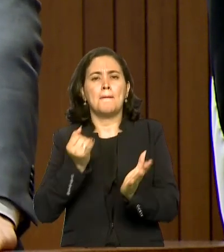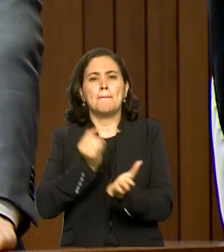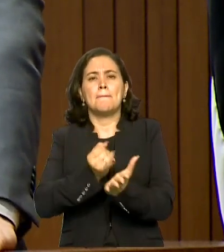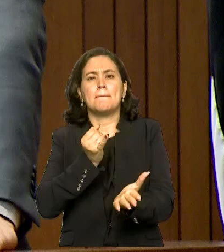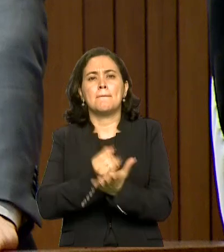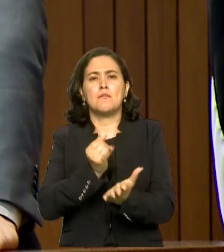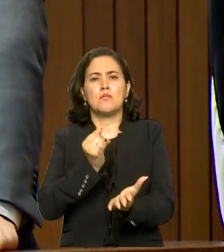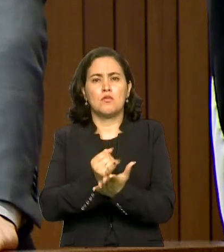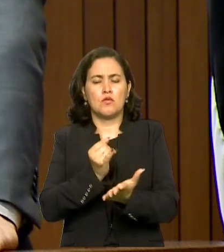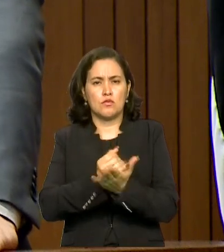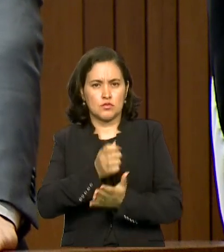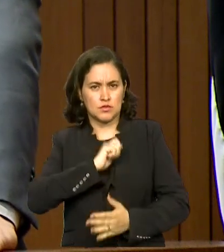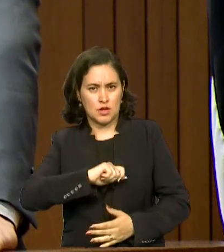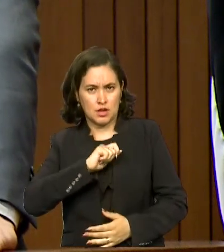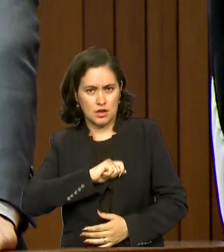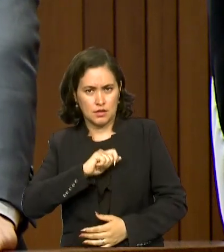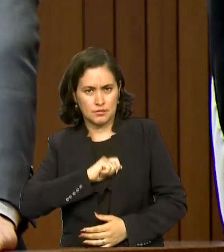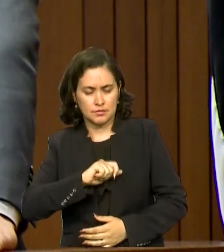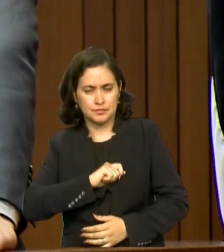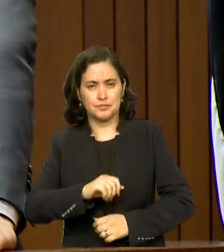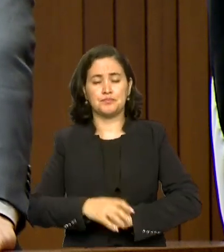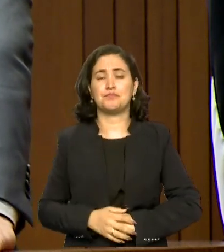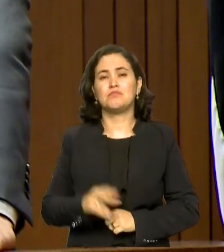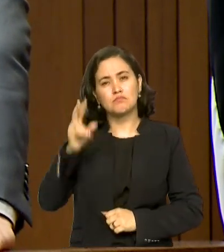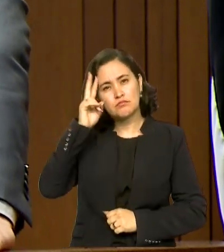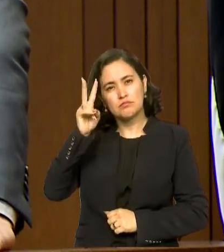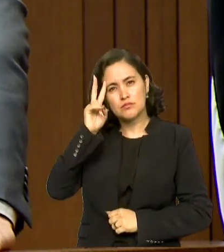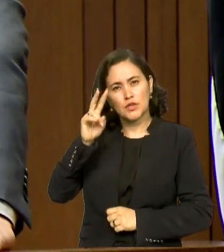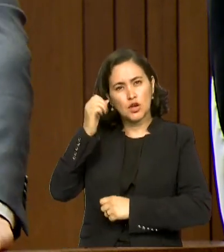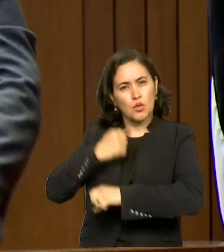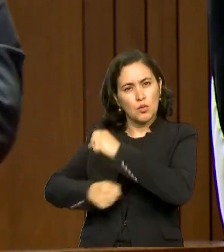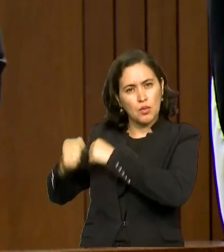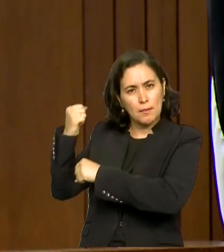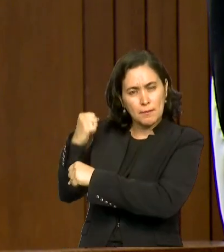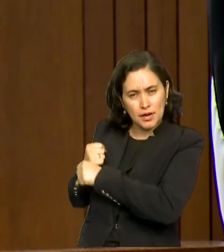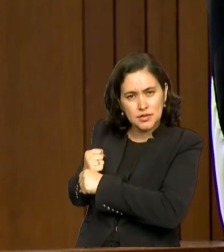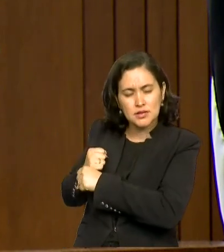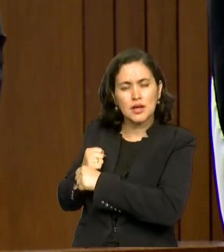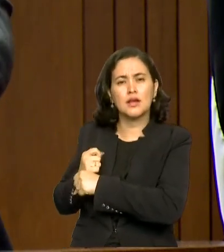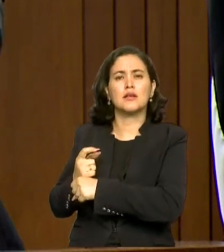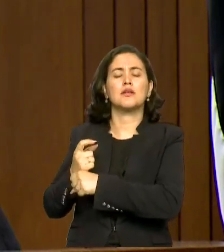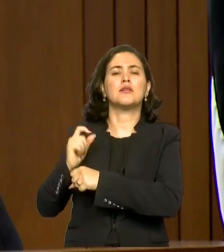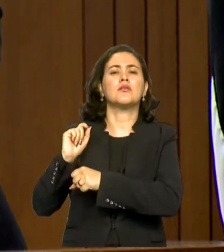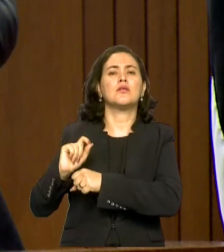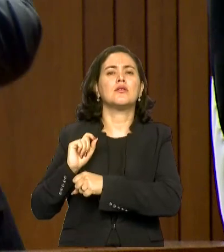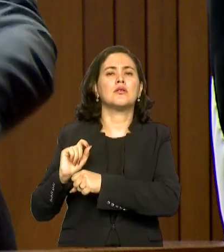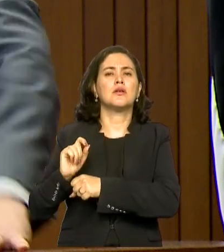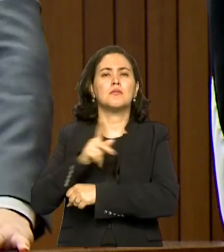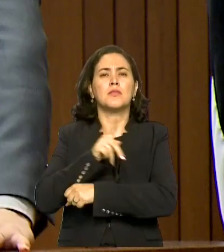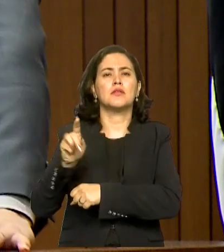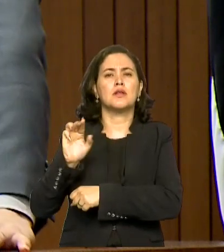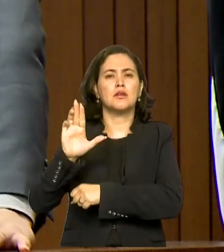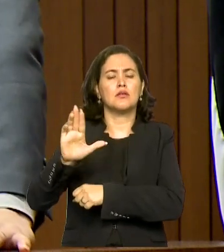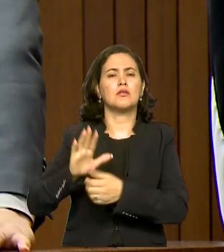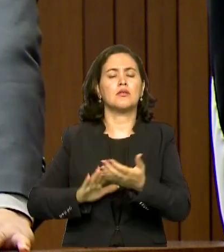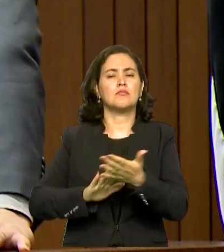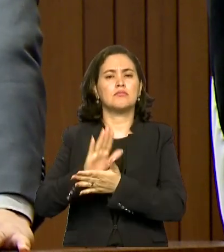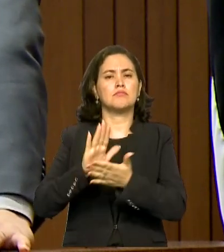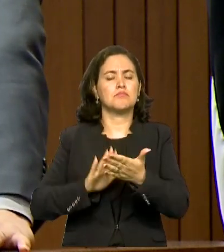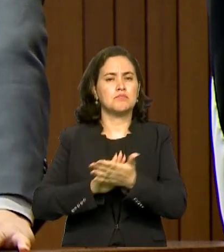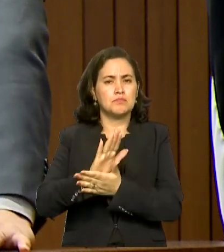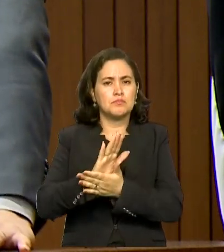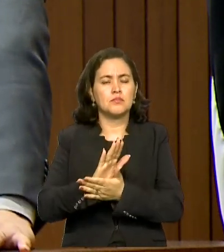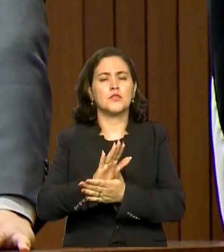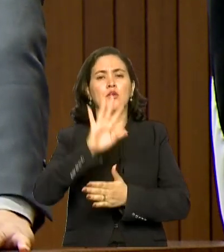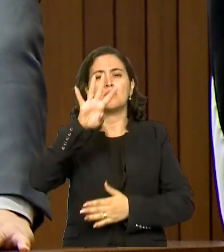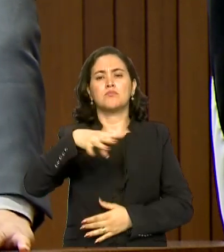campanha de elevar a faixa de isenção do imposto de renda. E ele, ao fazer, logo em seguida,